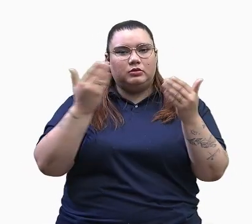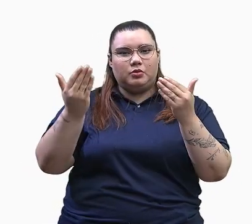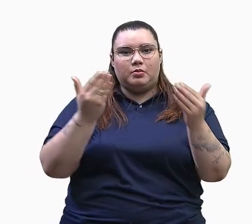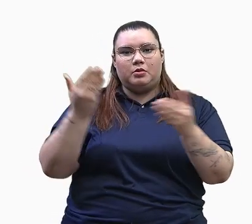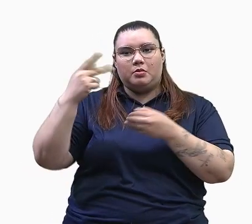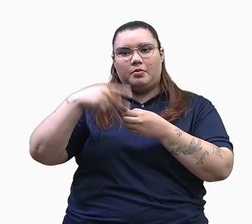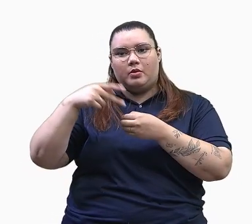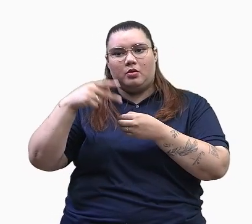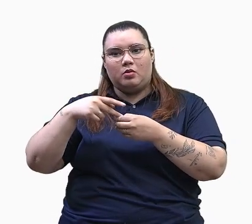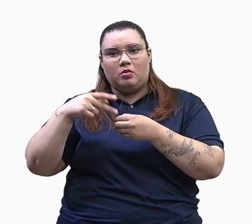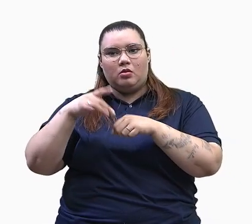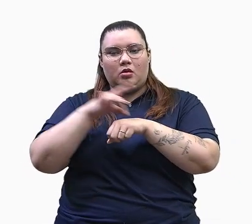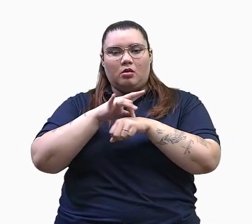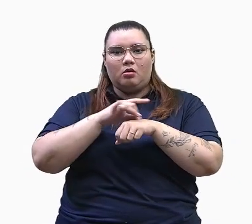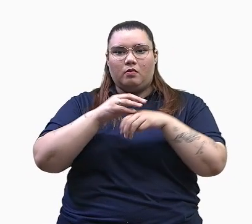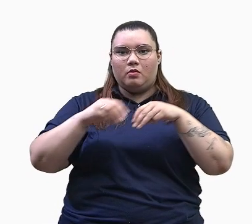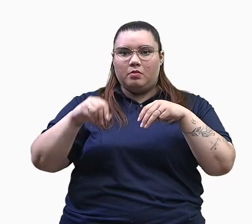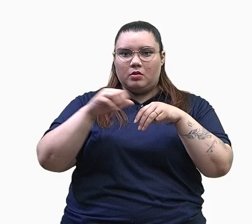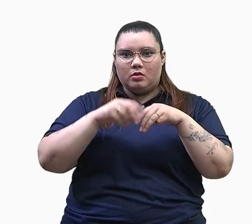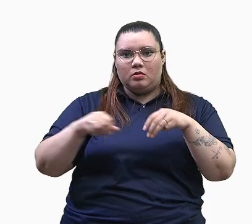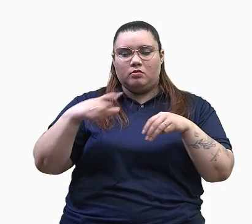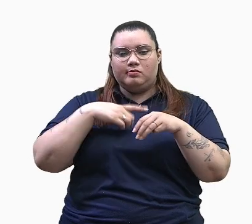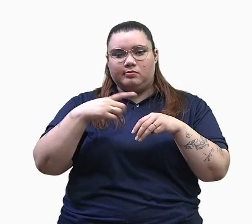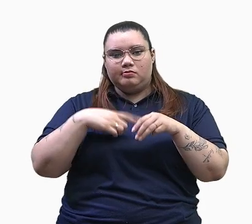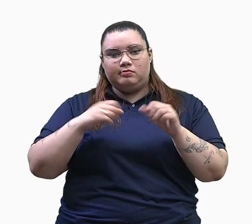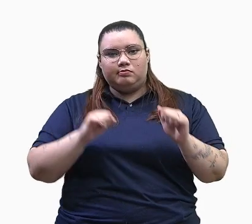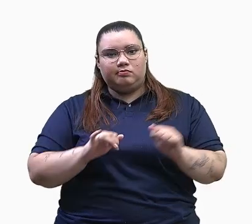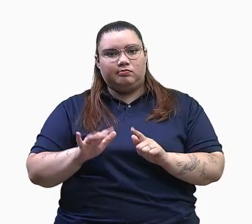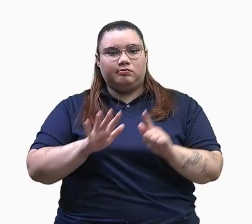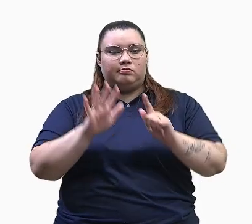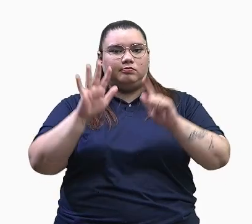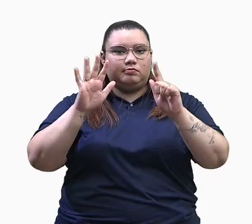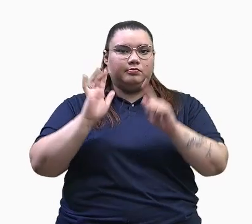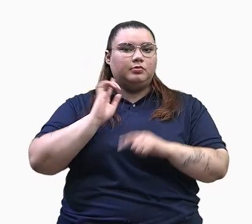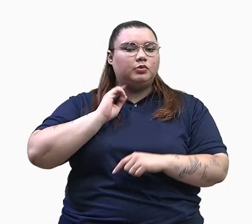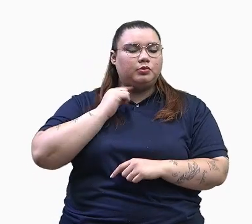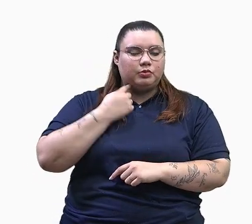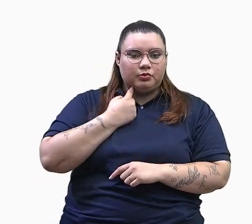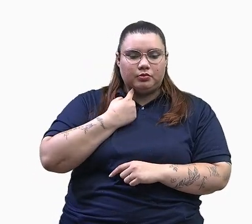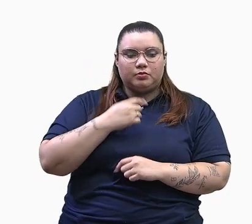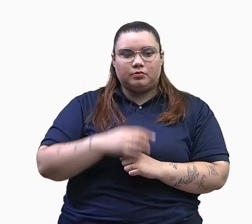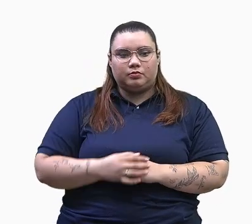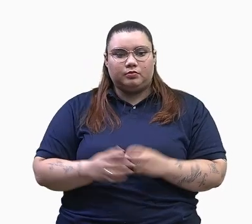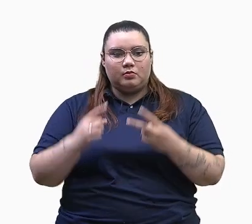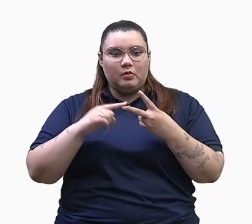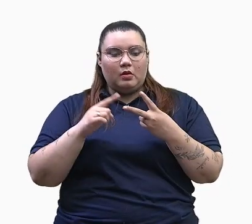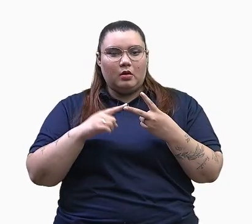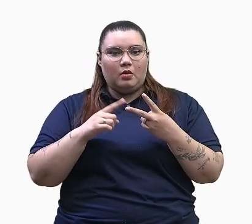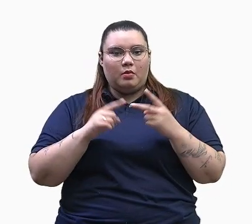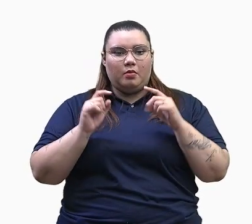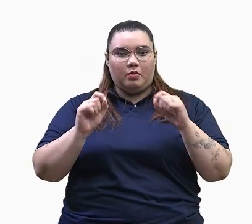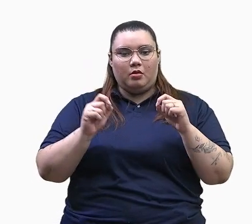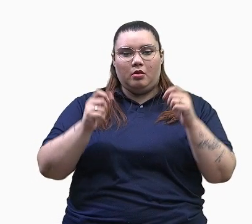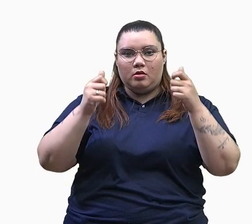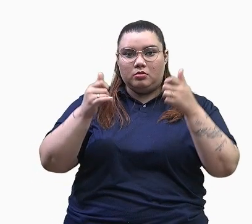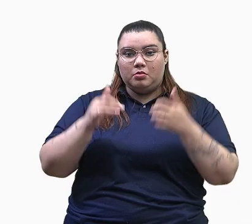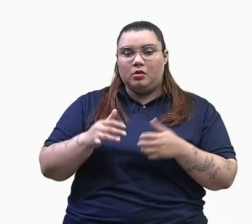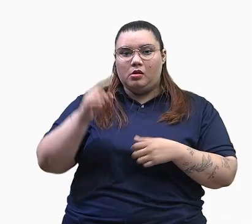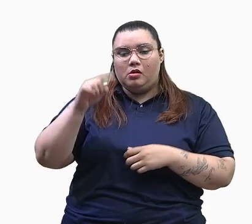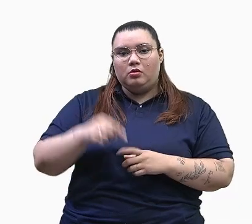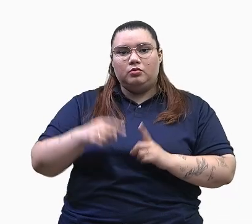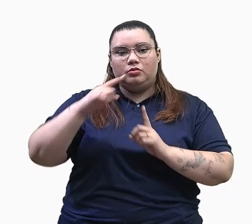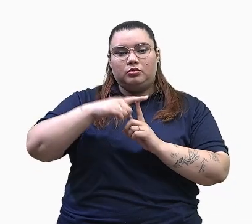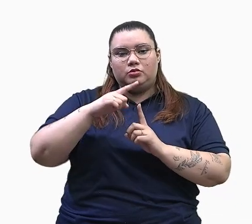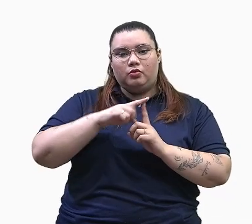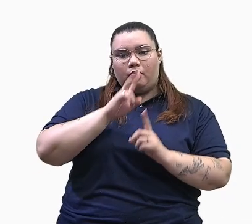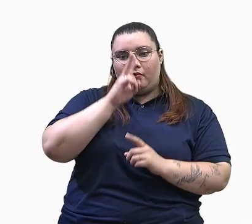ao carvão mineral que nós vimos, né? Com uma grande emissão de gases poluentes. A potência concentrada foi o que eu falei para vocês, né? Nós